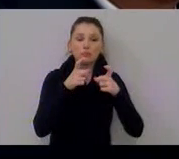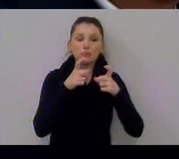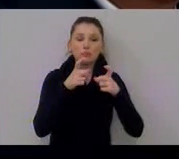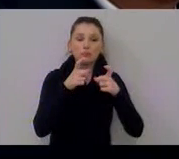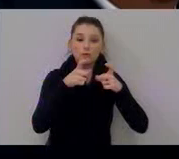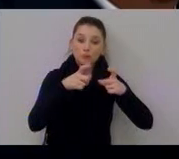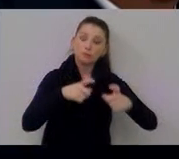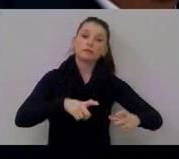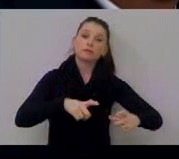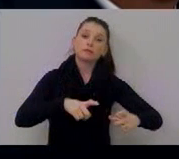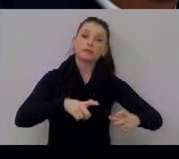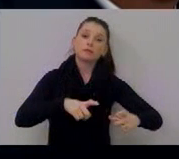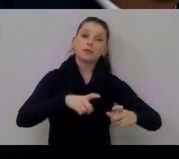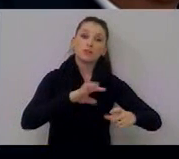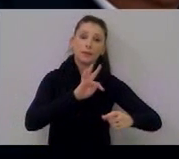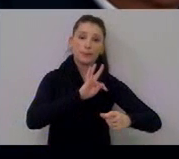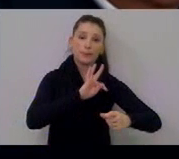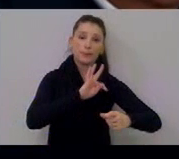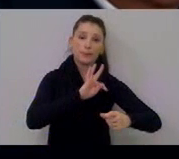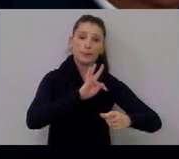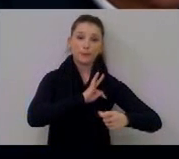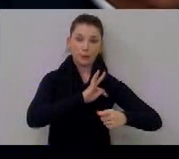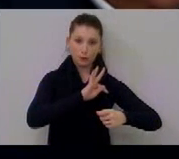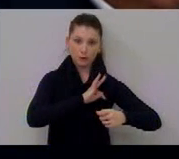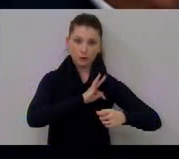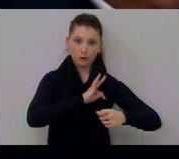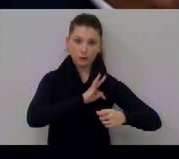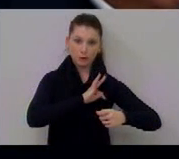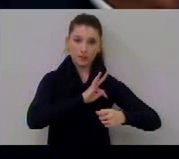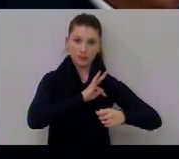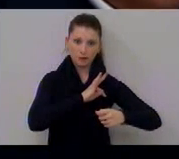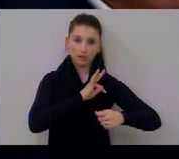ainda caminha por se estruturar.